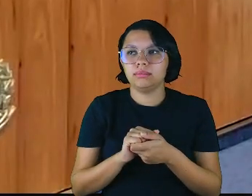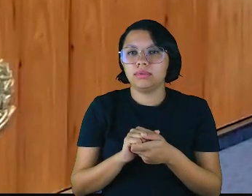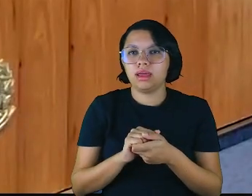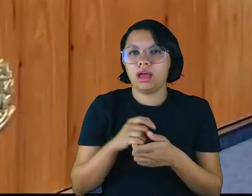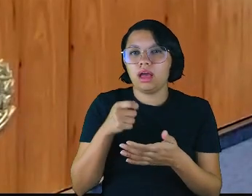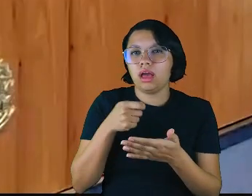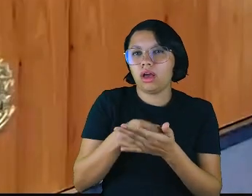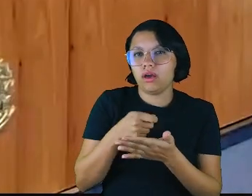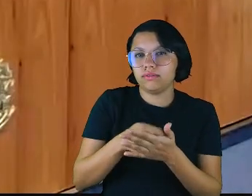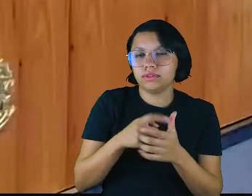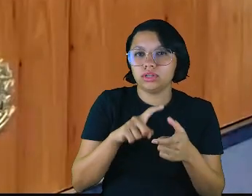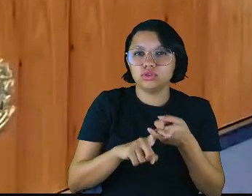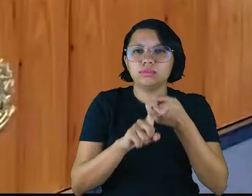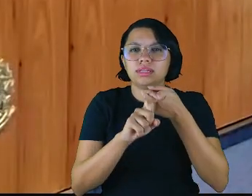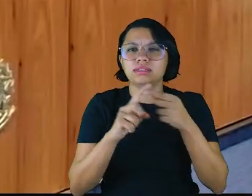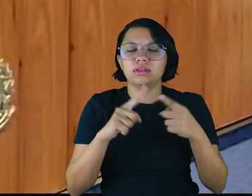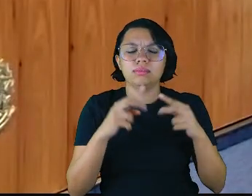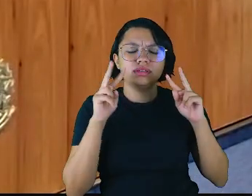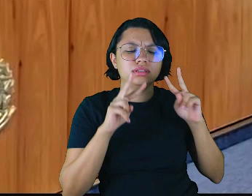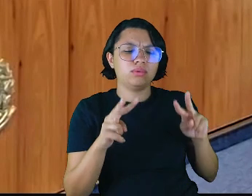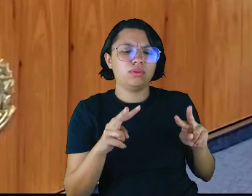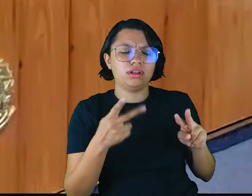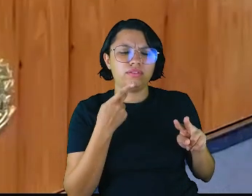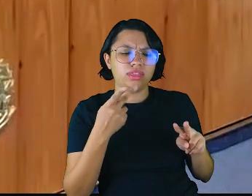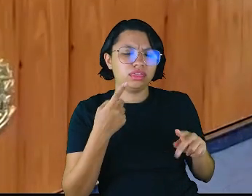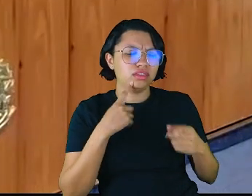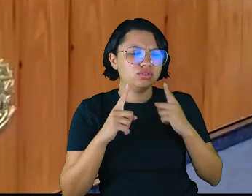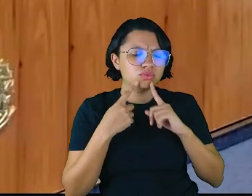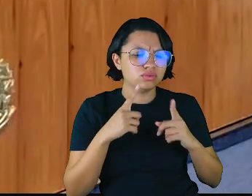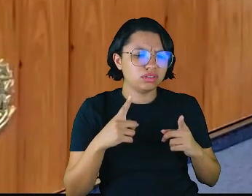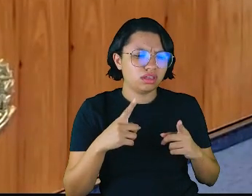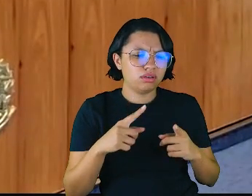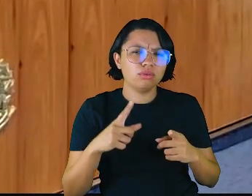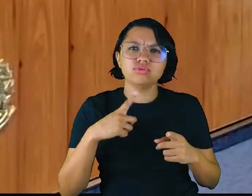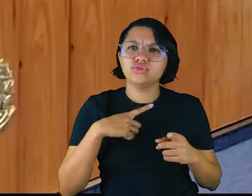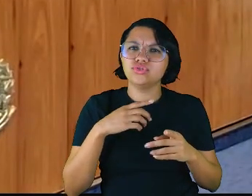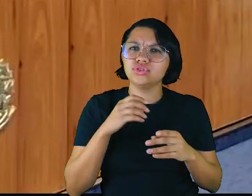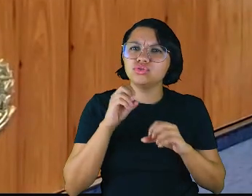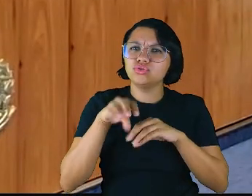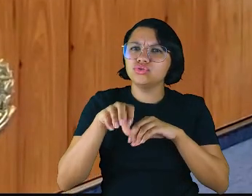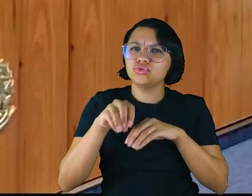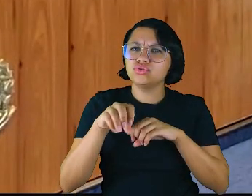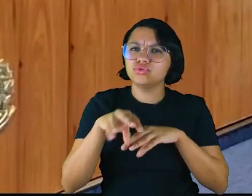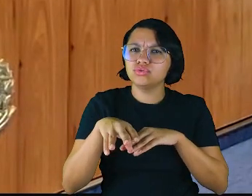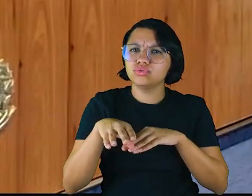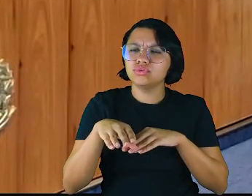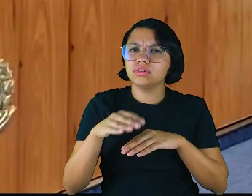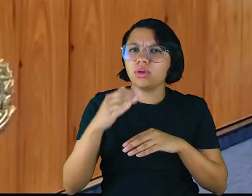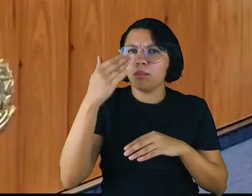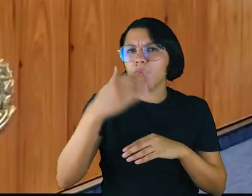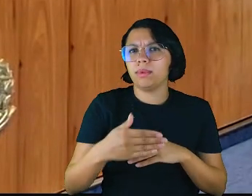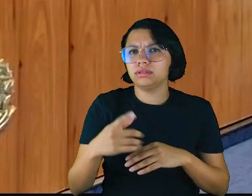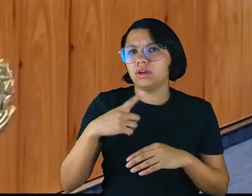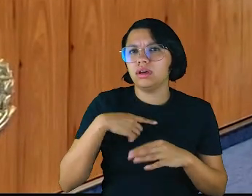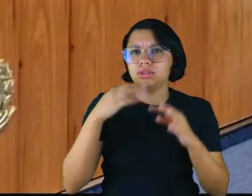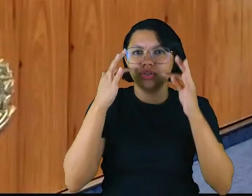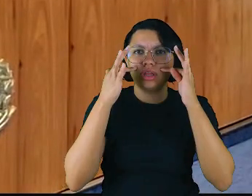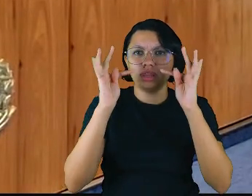aplicar a suspensão, e aí eu dei uma olhada e falei, não, espera aí, aqui teve instrução, né? E tinha instrução probatória, teve testemunhas,